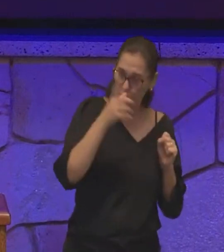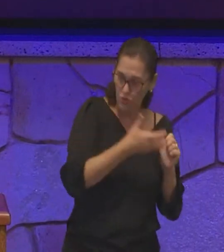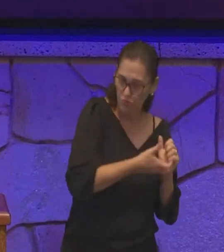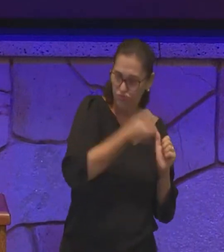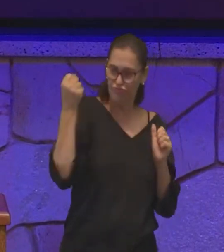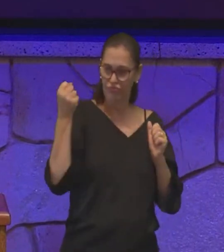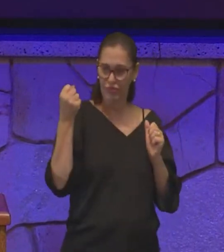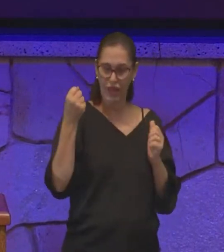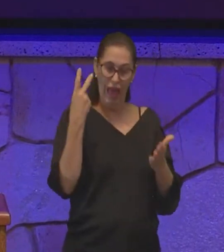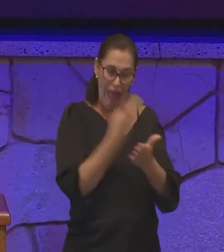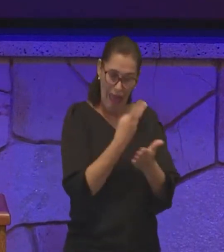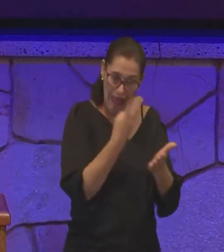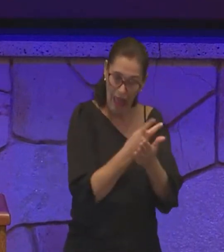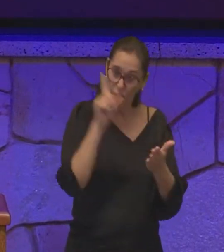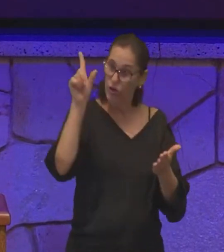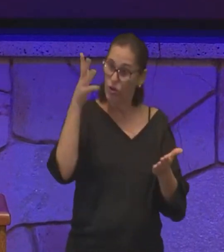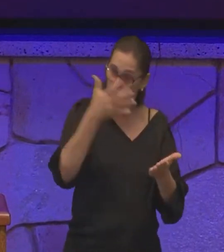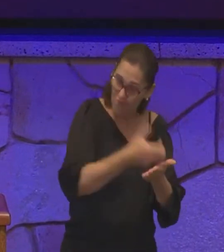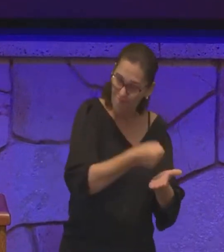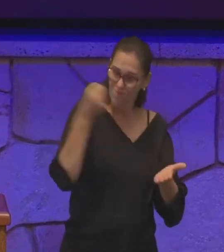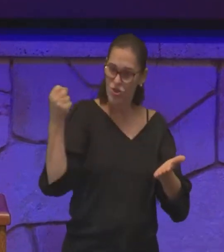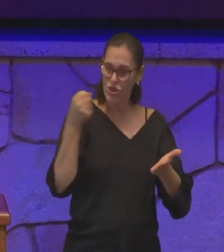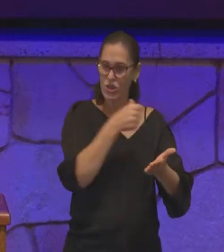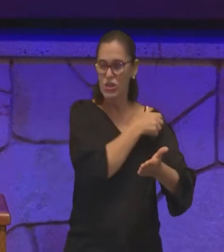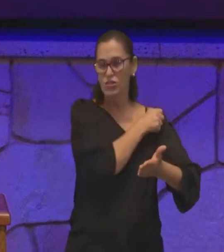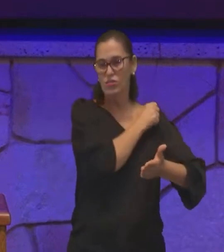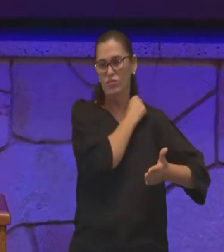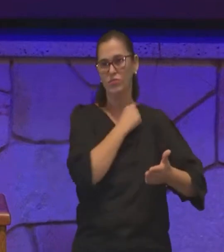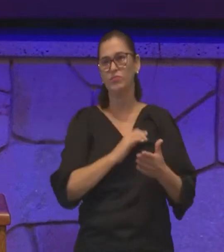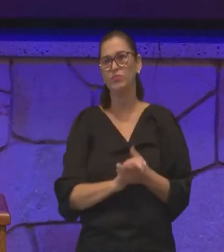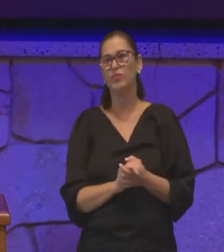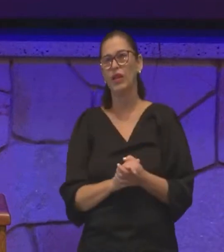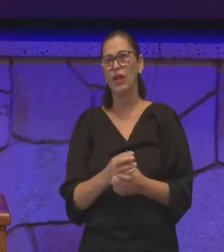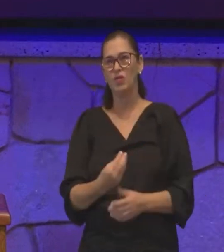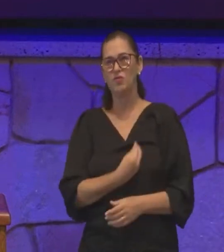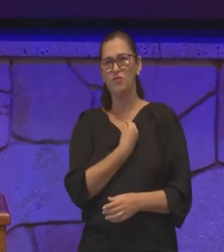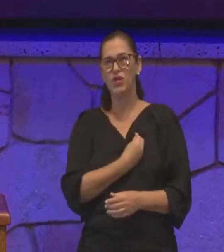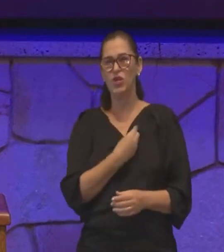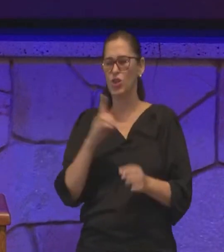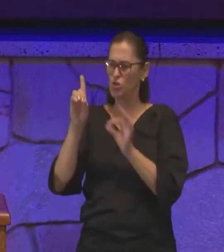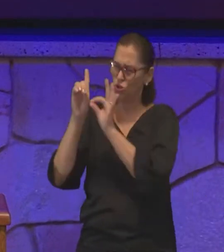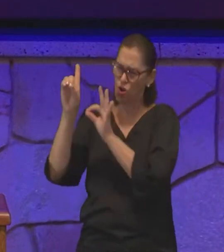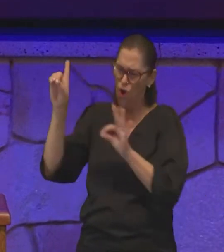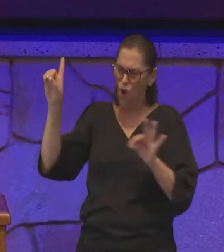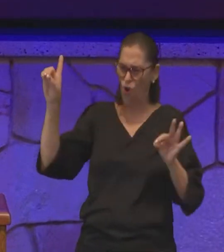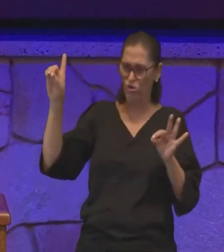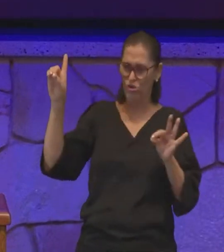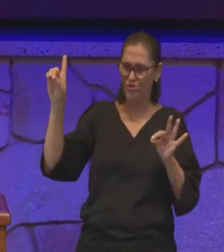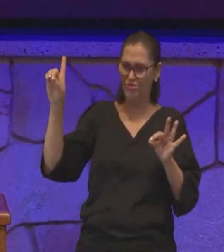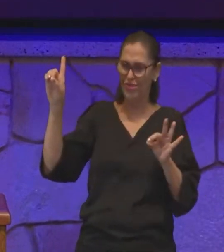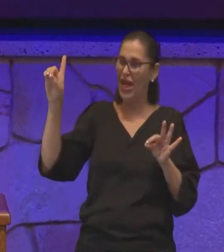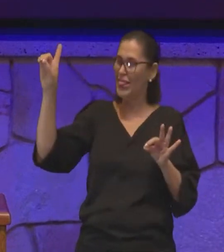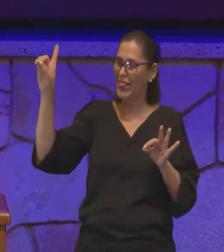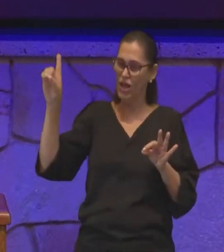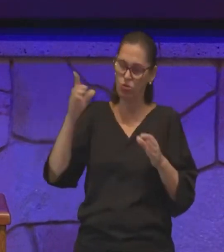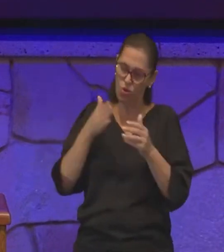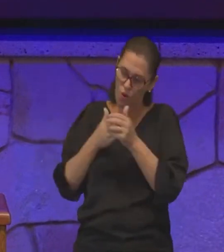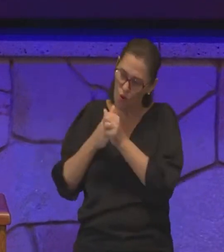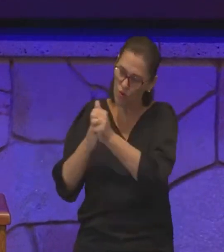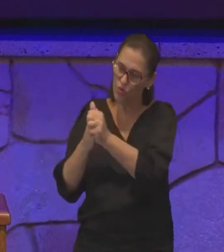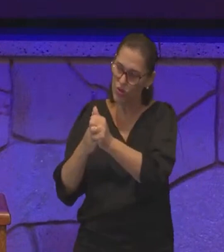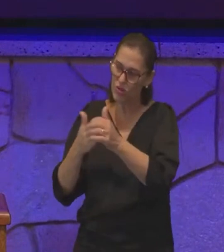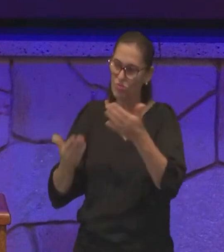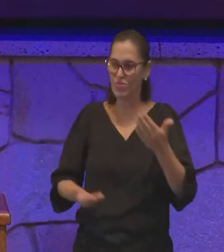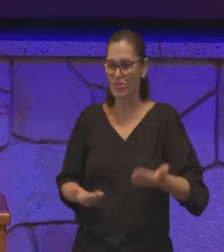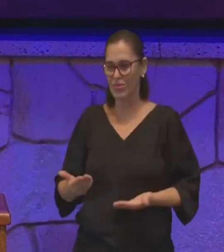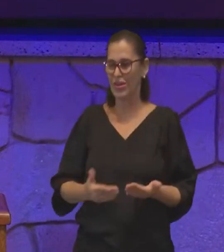do erro, Ele nos tira daquela vida de distanciamento dEle. Ele conduz os seus